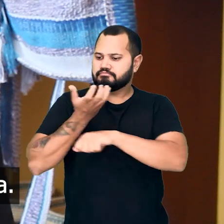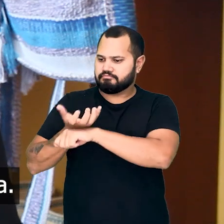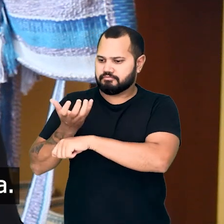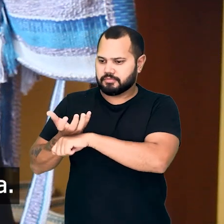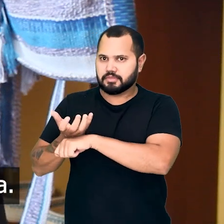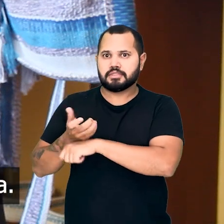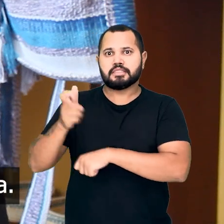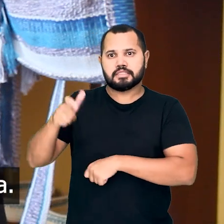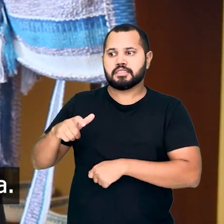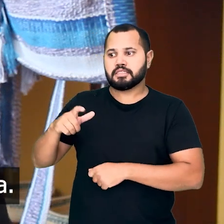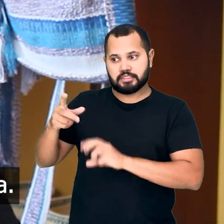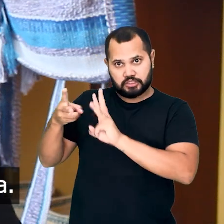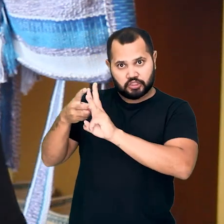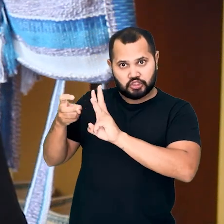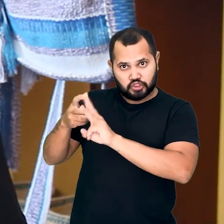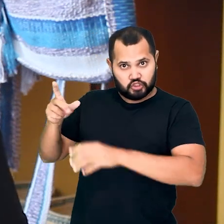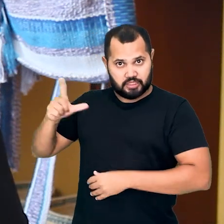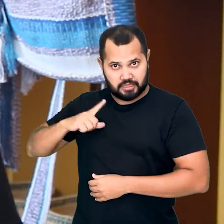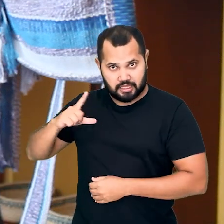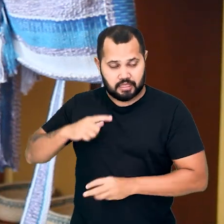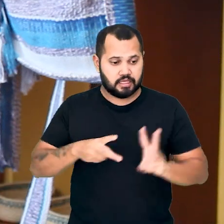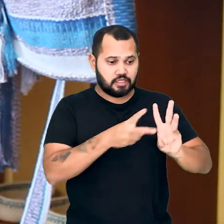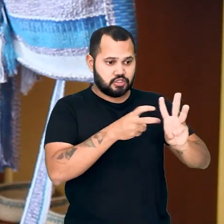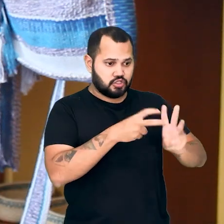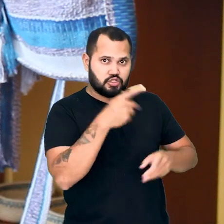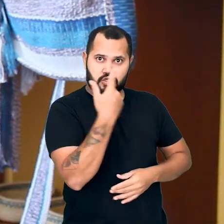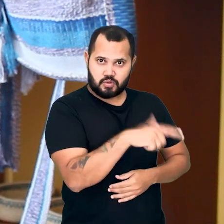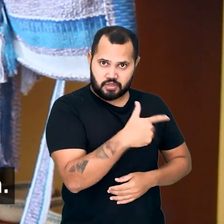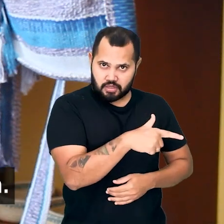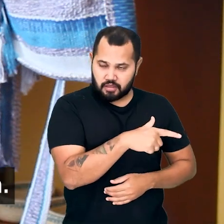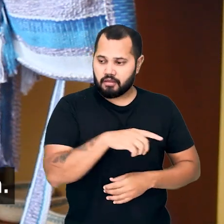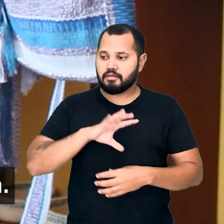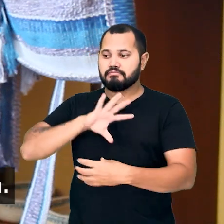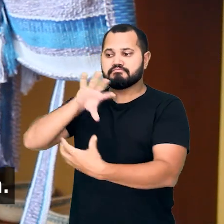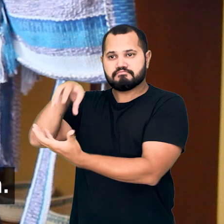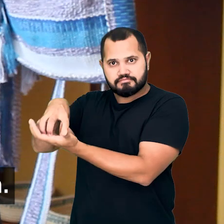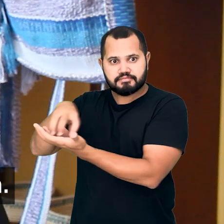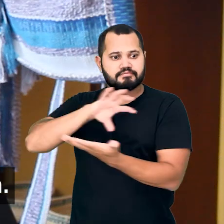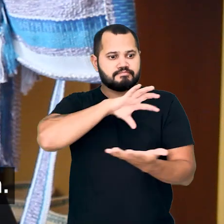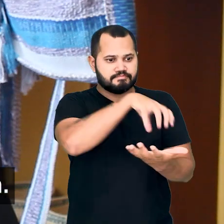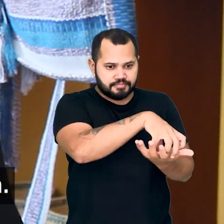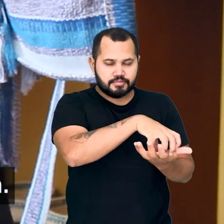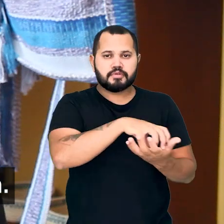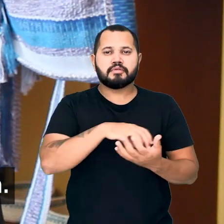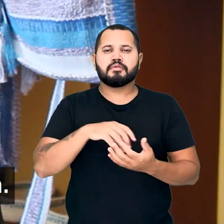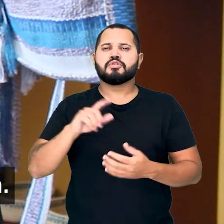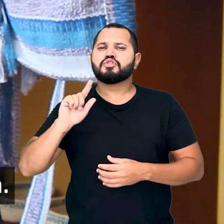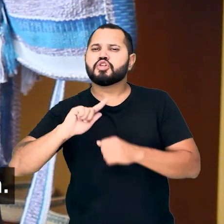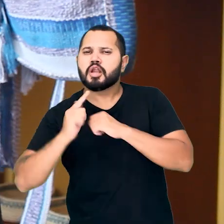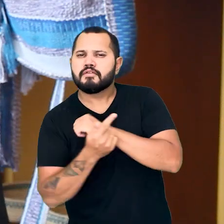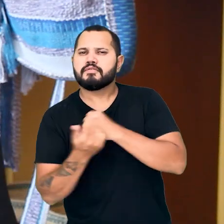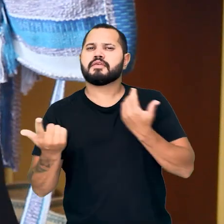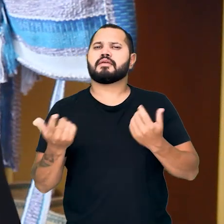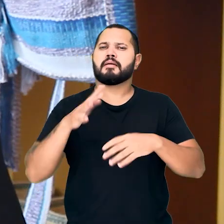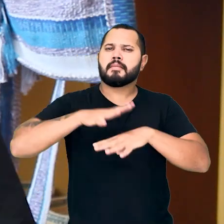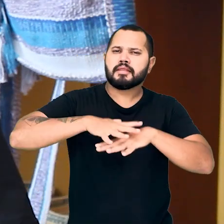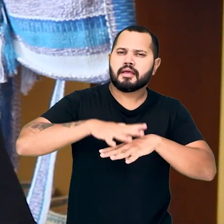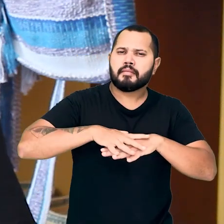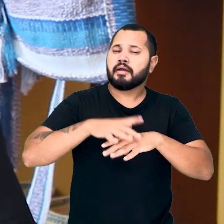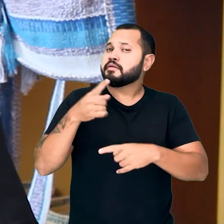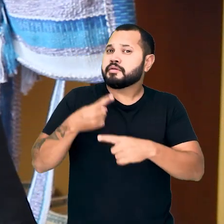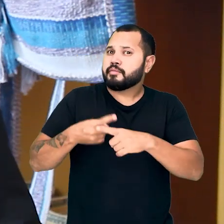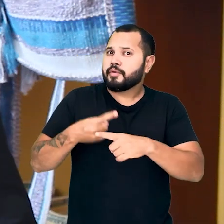matérias didáticas, indígena e não indígena. O que é matemática para os indígenas, o que é matemática não para o indígena, o que é geografia, porque